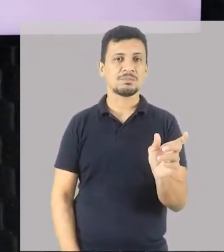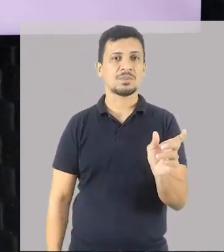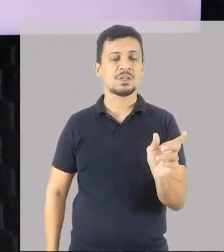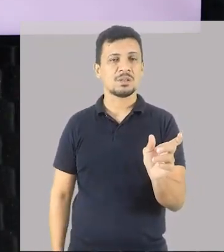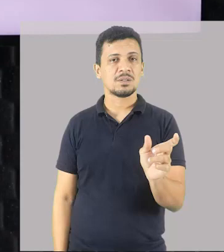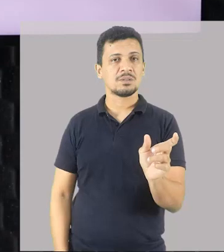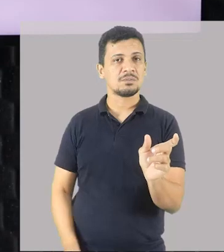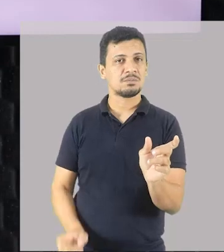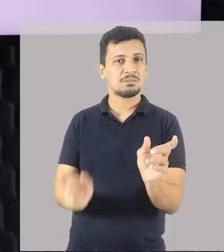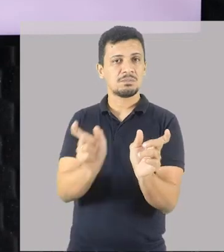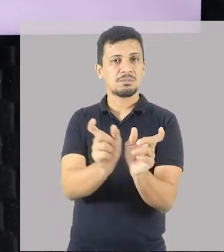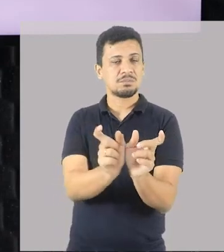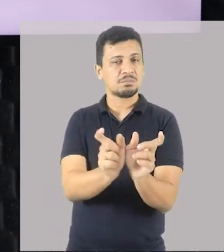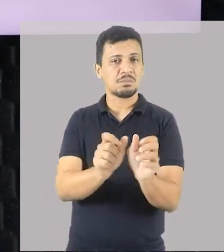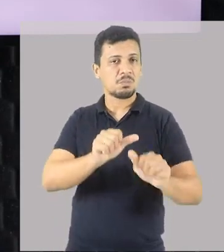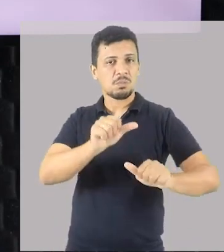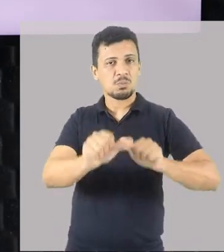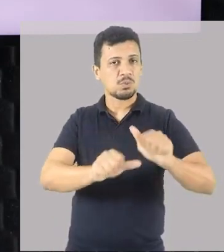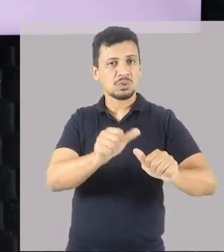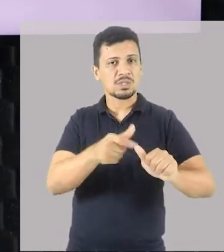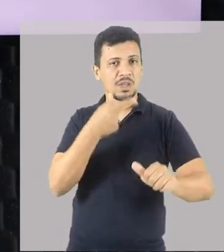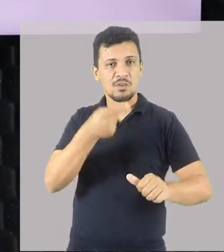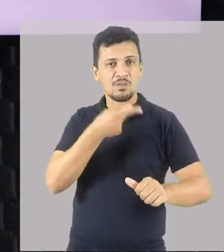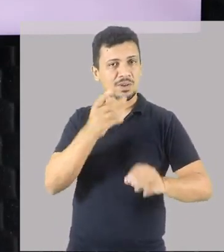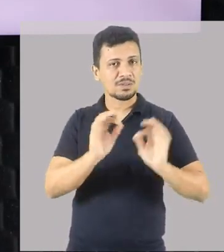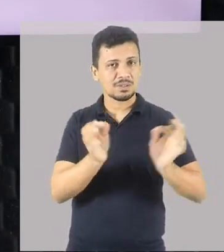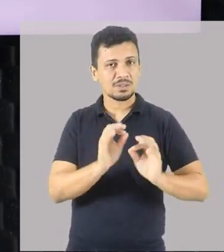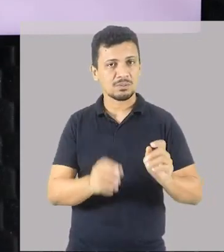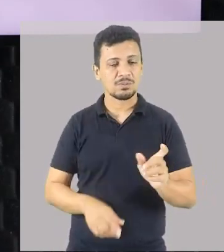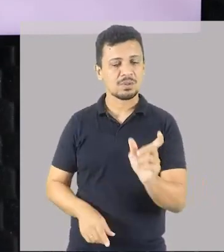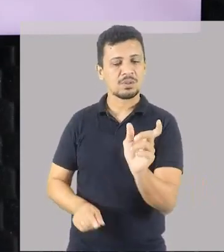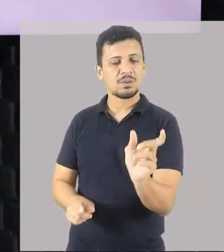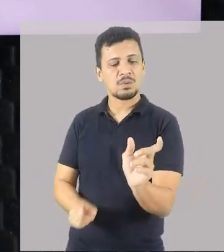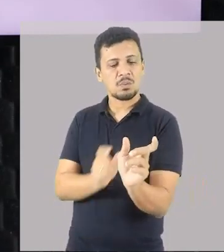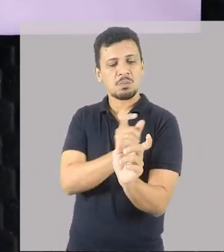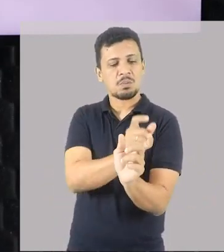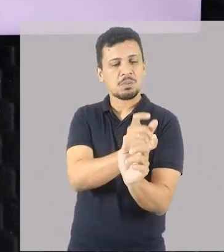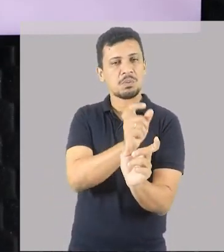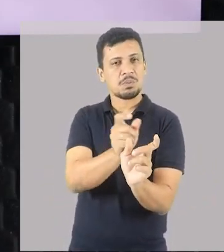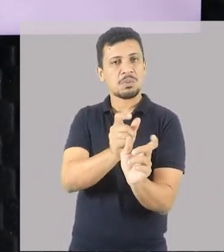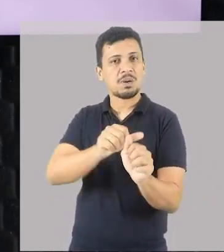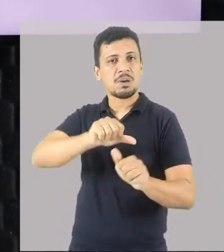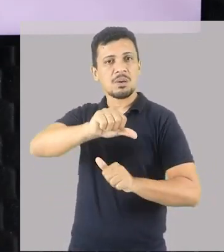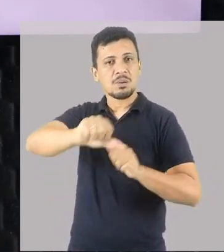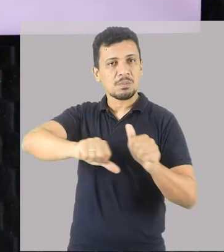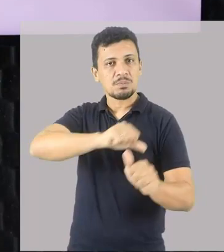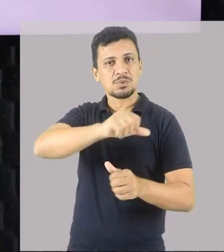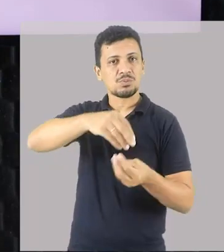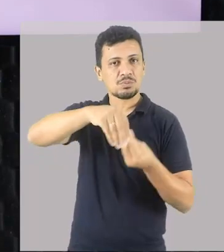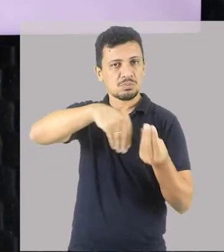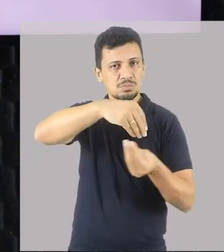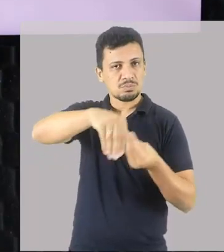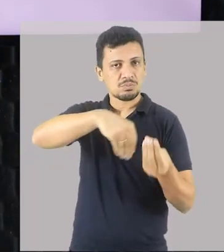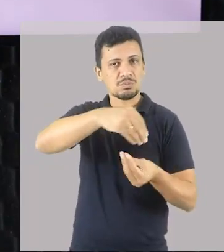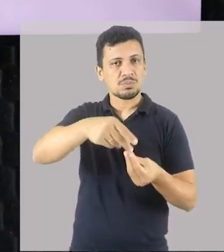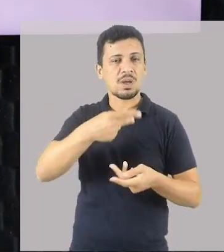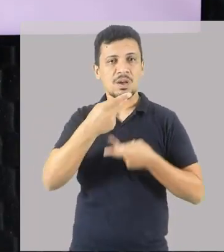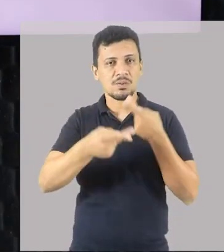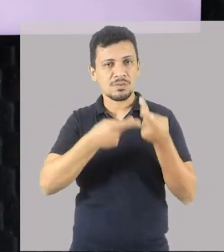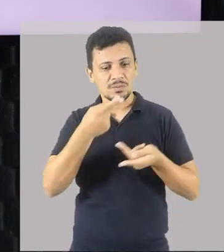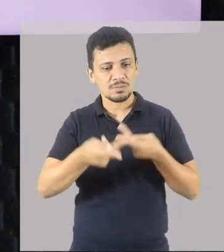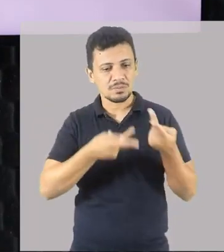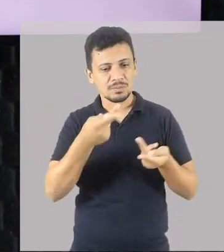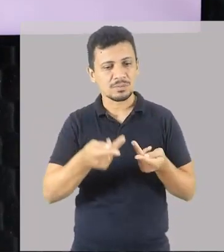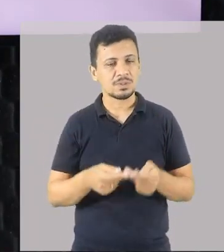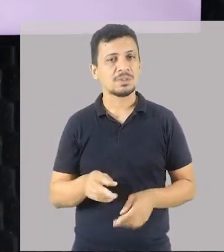sem alteração da pronúncia. E composição por aglutinação, quando eu misturo as pronúncias. E quando você tem a